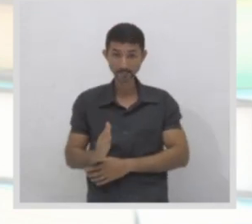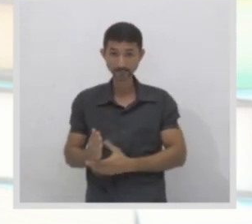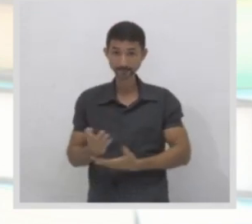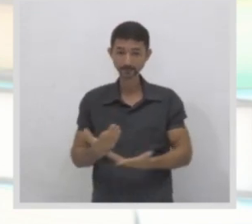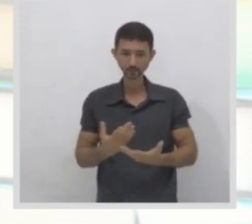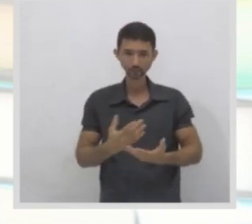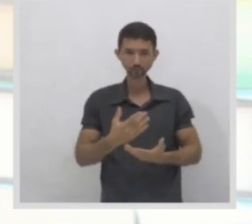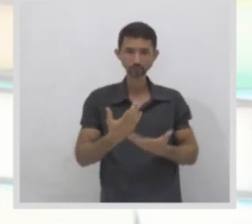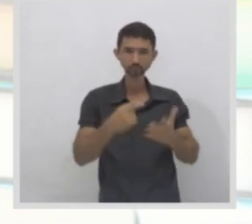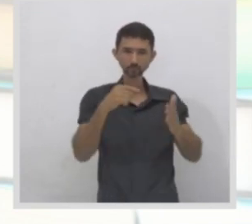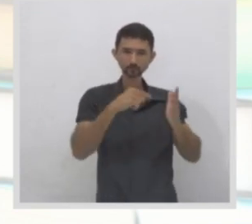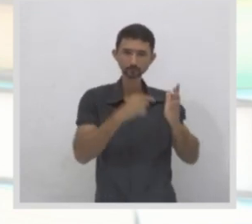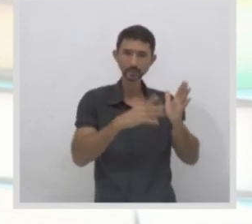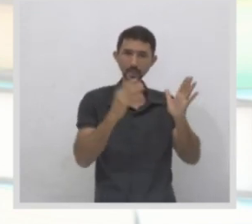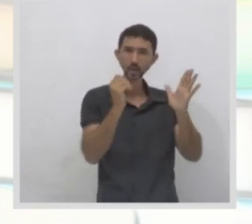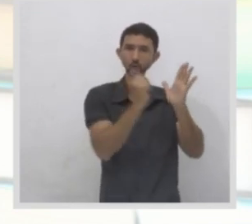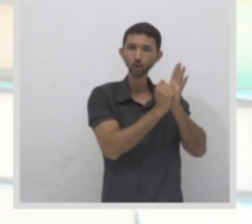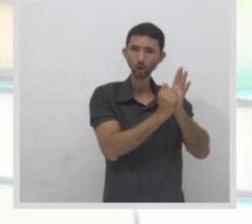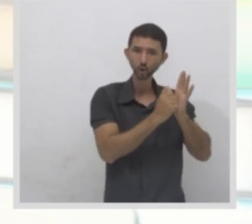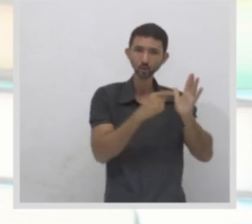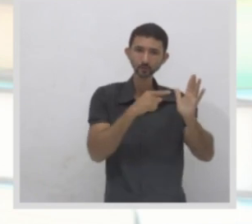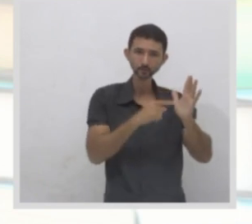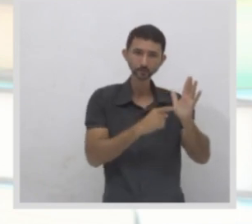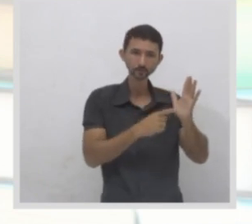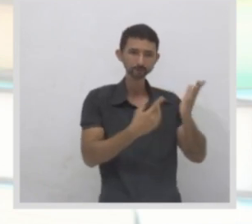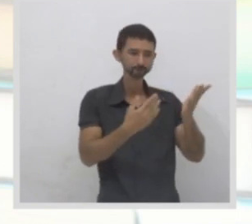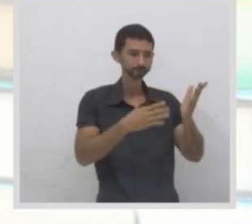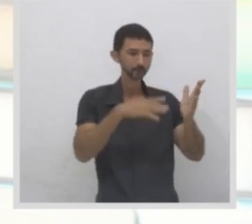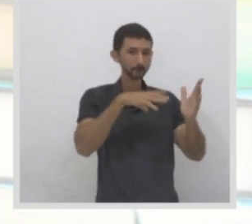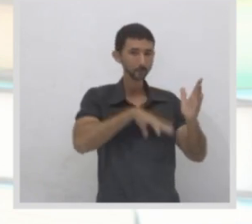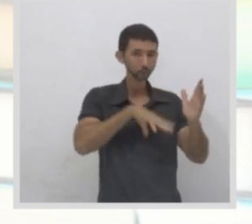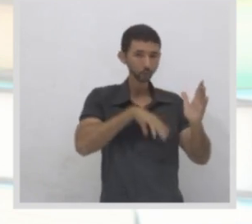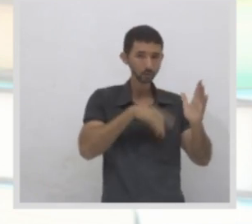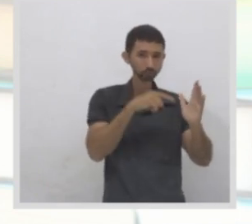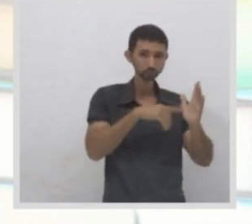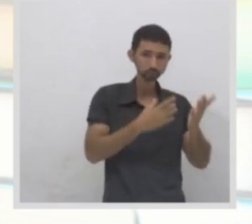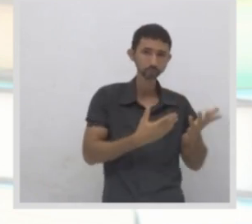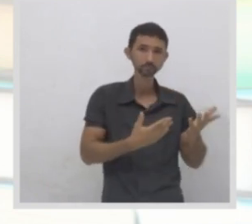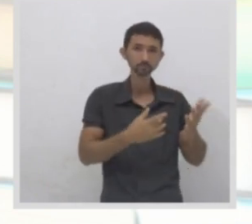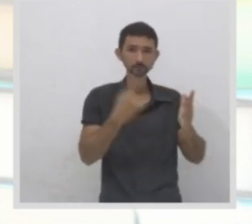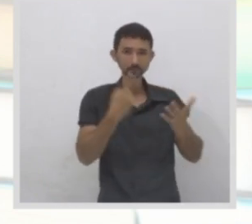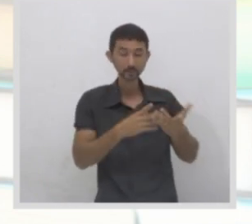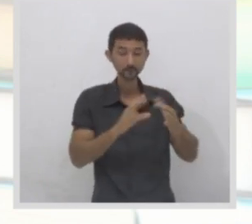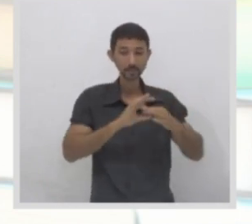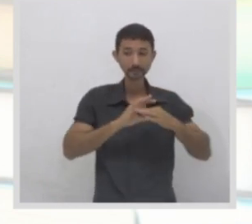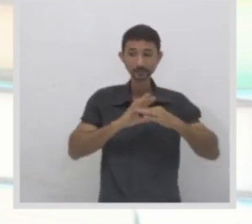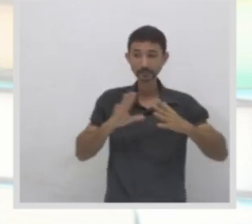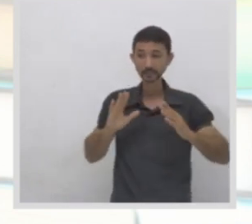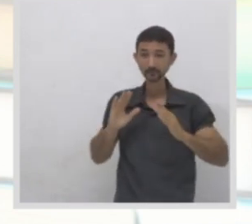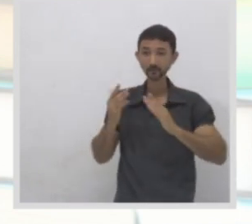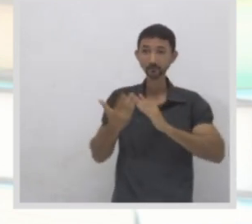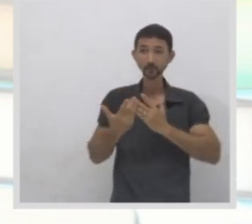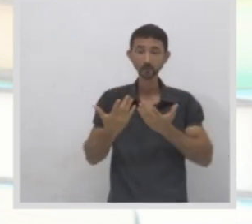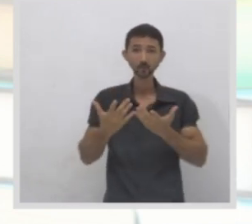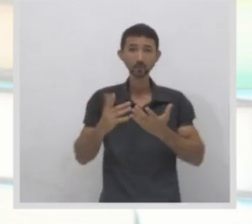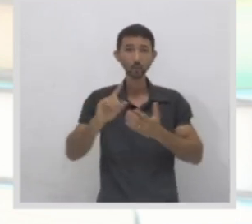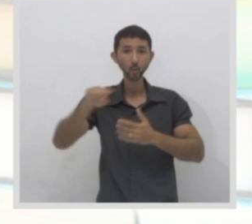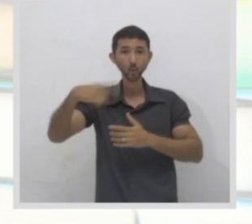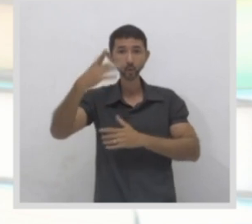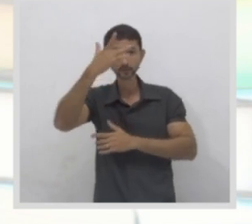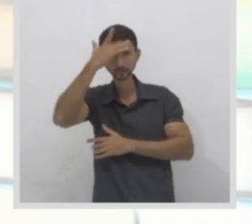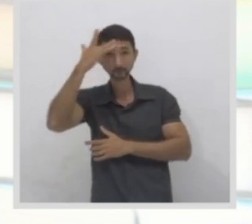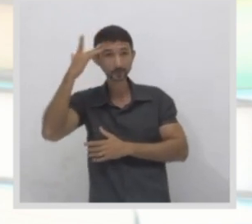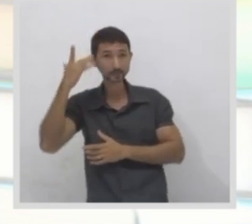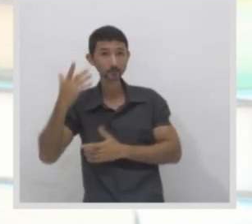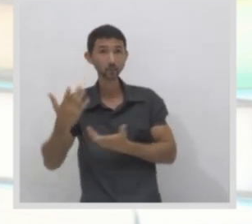coroa espanhola, o nosso litoral acabou ficando desprotegido e nós ficamos à mercê de ataque de corsários estrangeiros. O que eram corsários? Eram como se